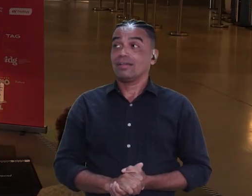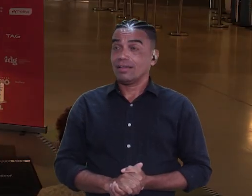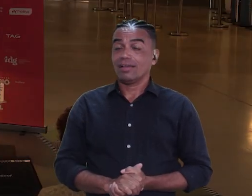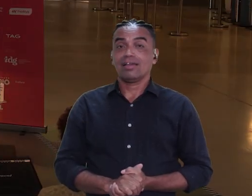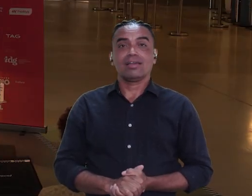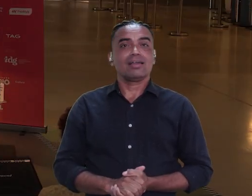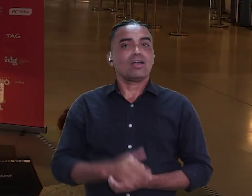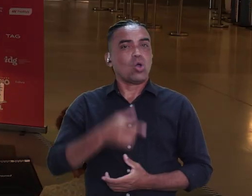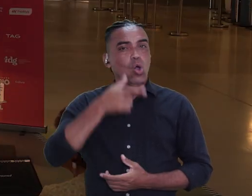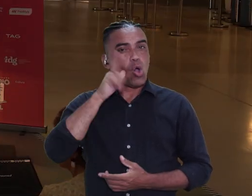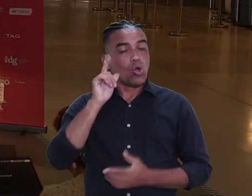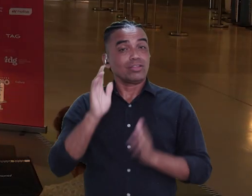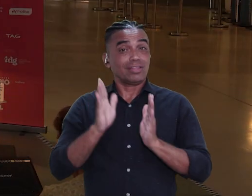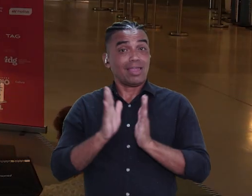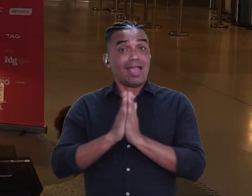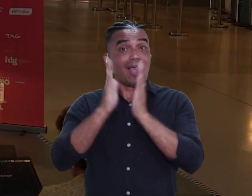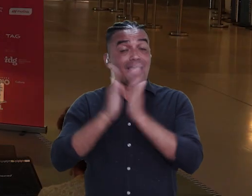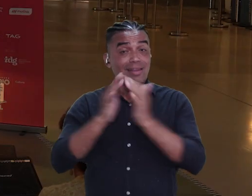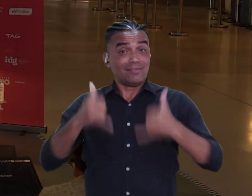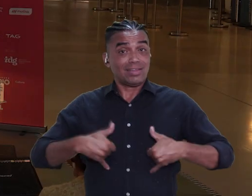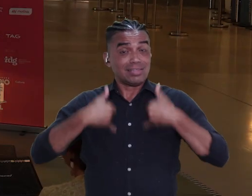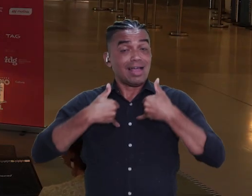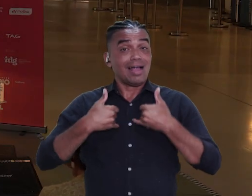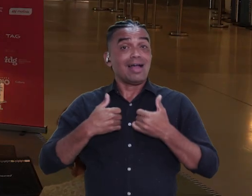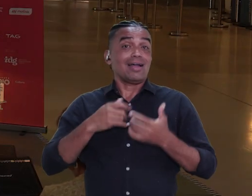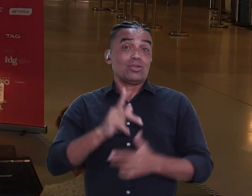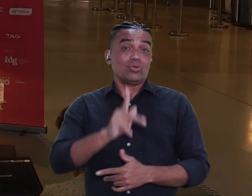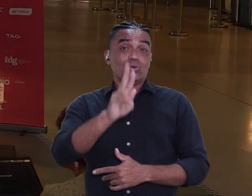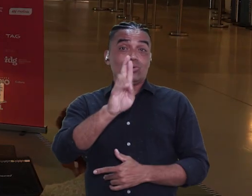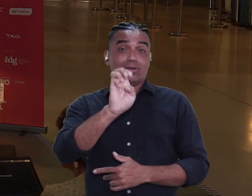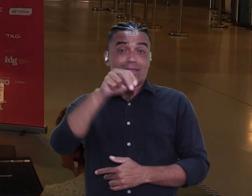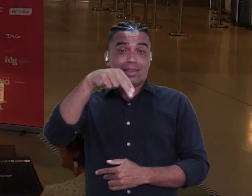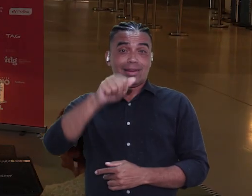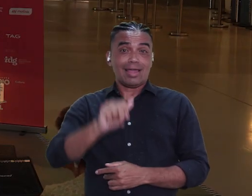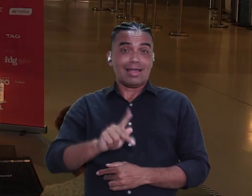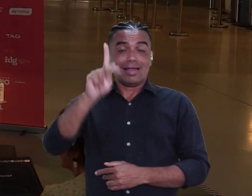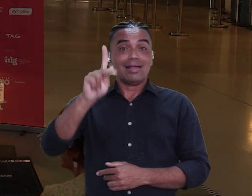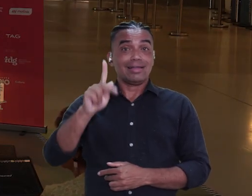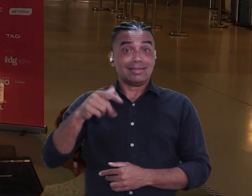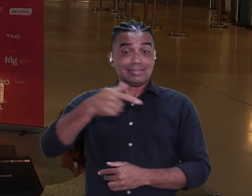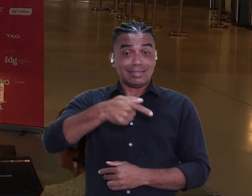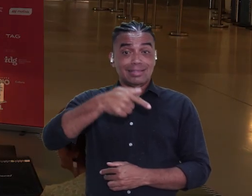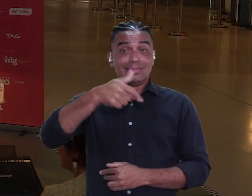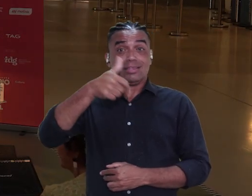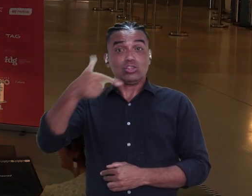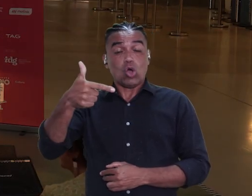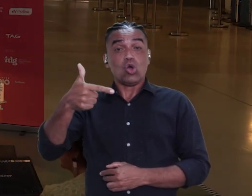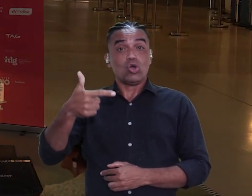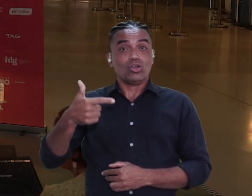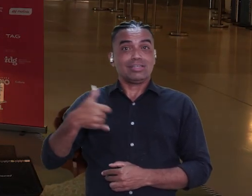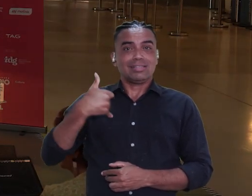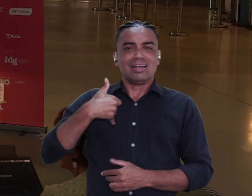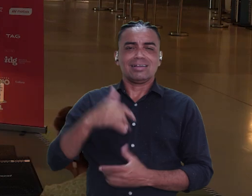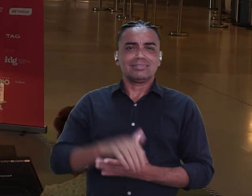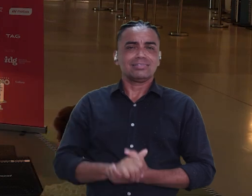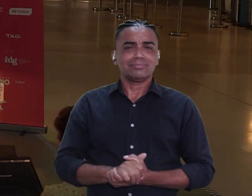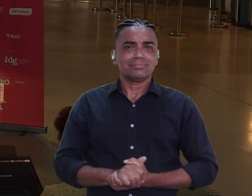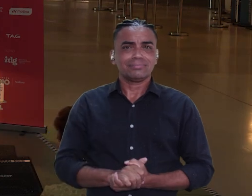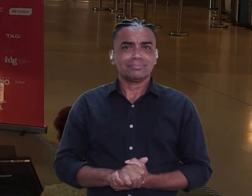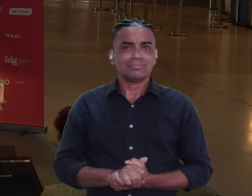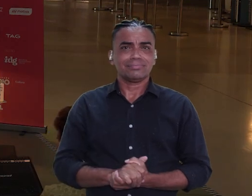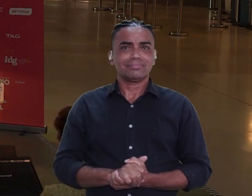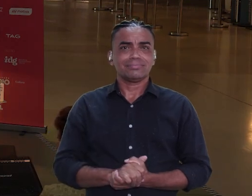Foi. Ontem. 72 anos. Se não existisse a possibilidade da poesia, a gente